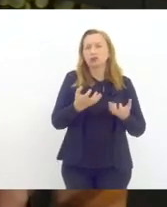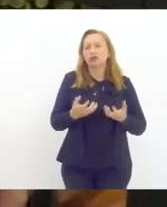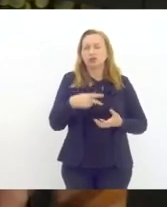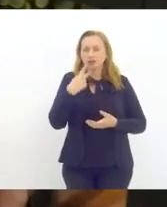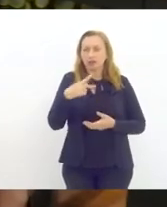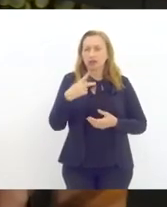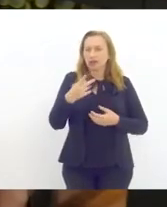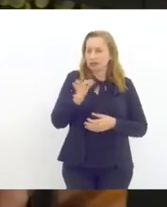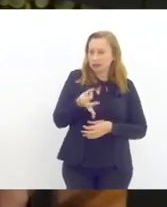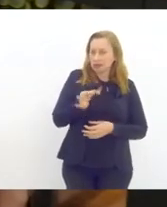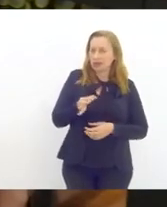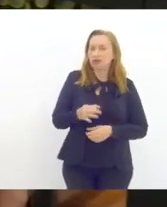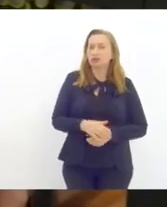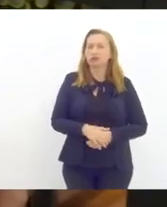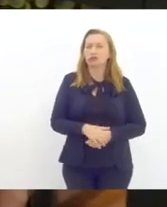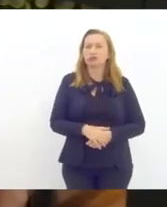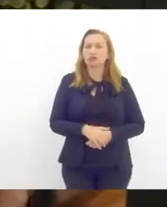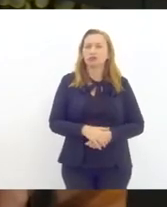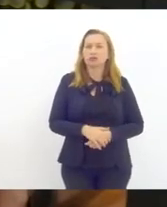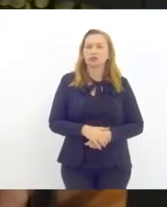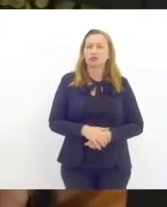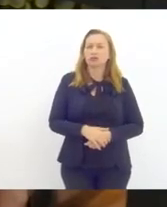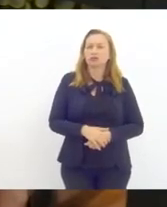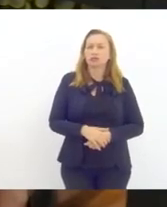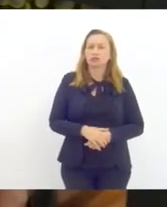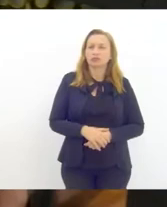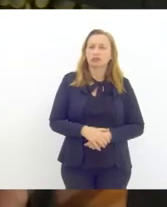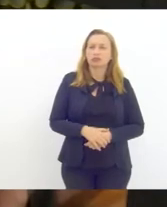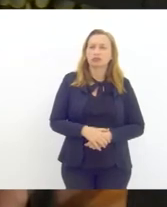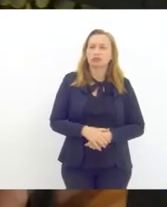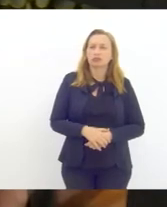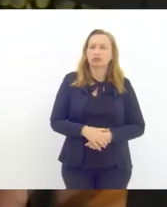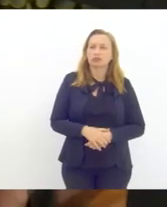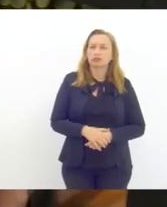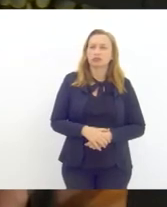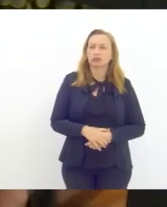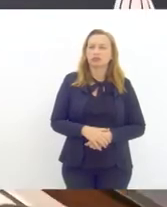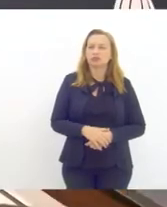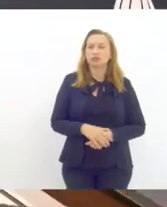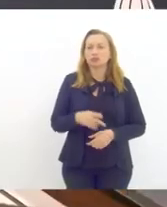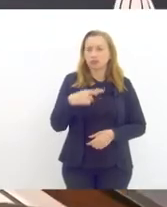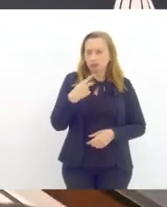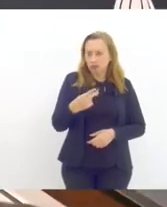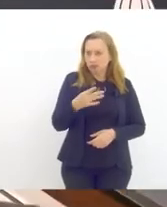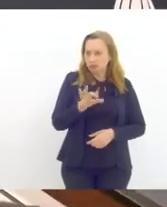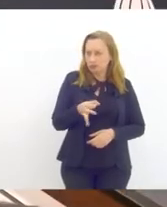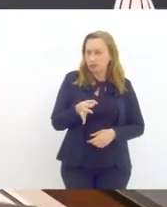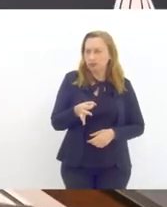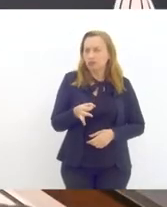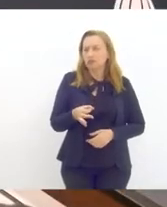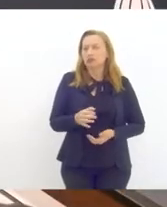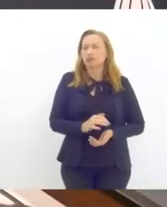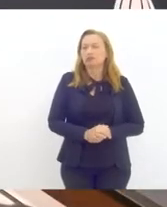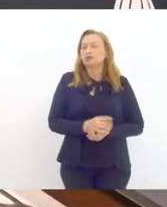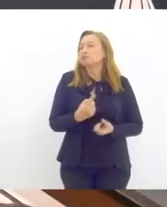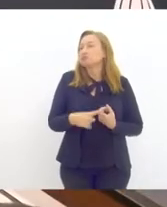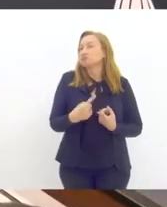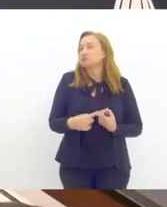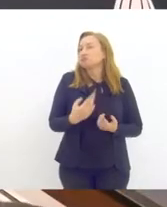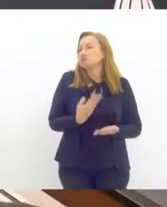sobre, assim, até com uma intenção didática, dizer que, o que, que esse